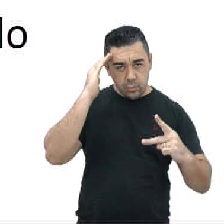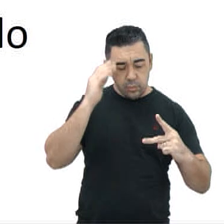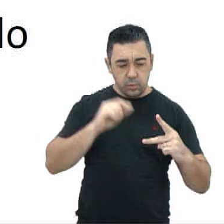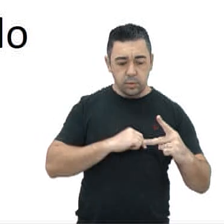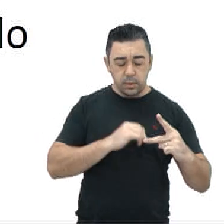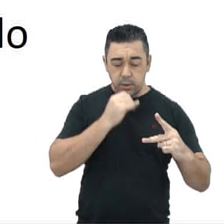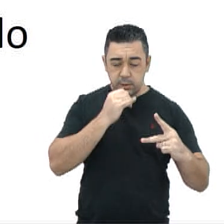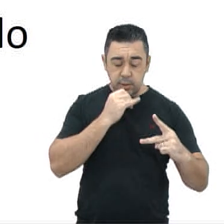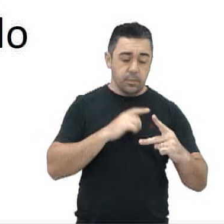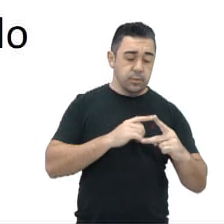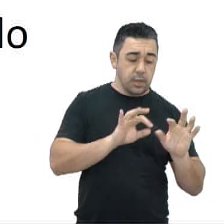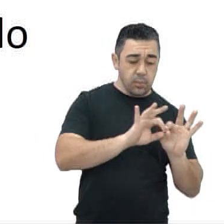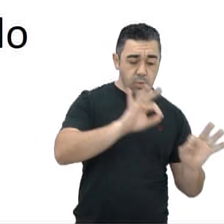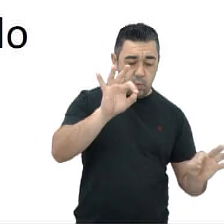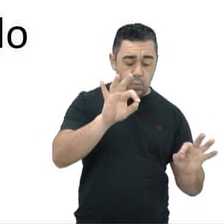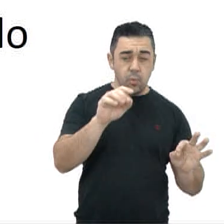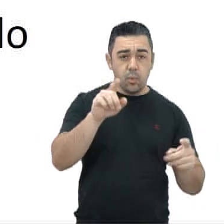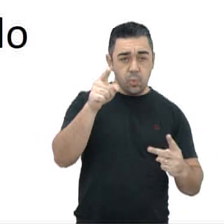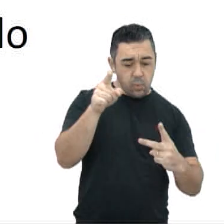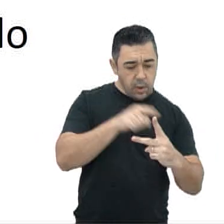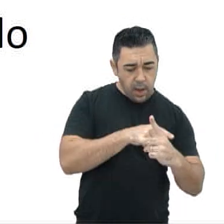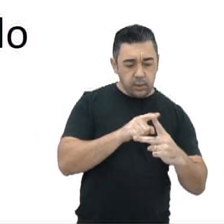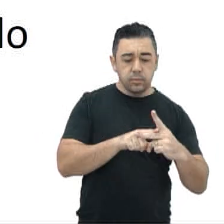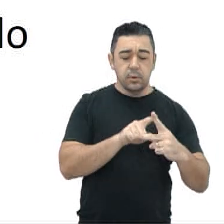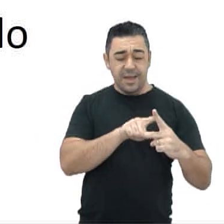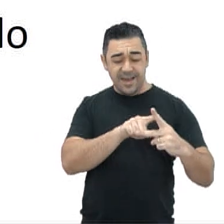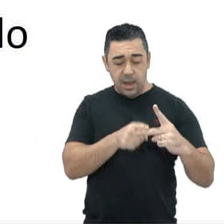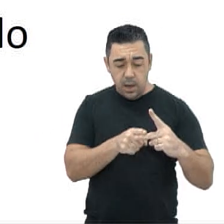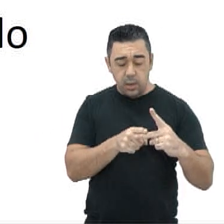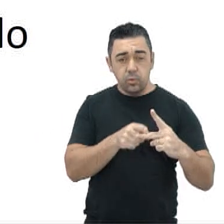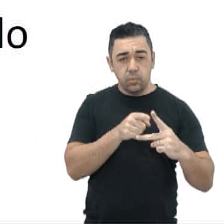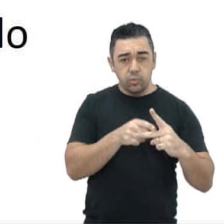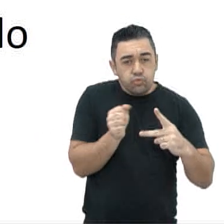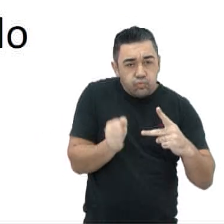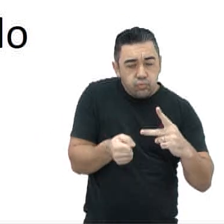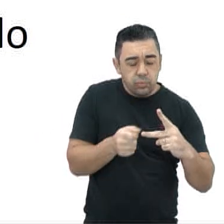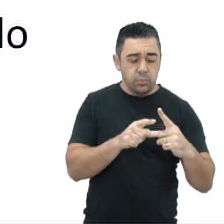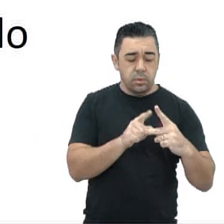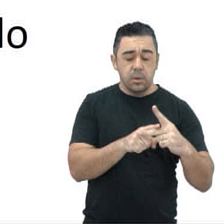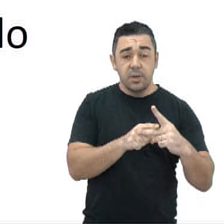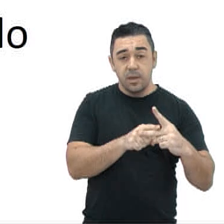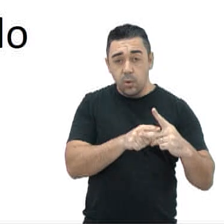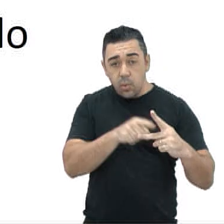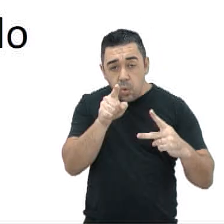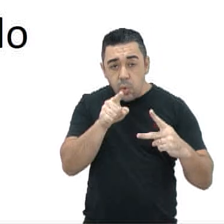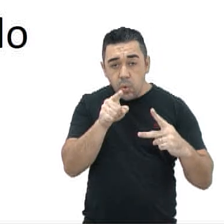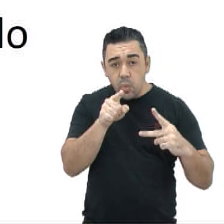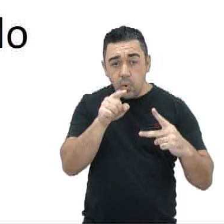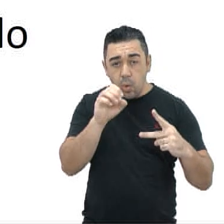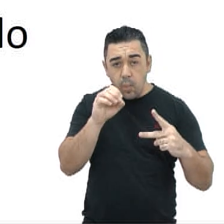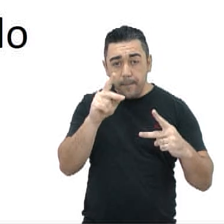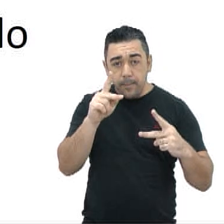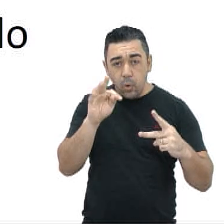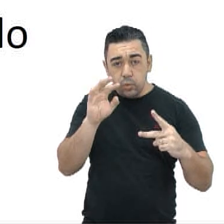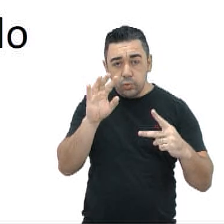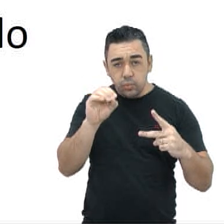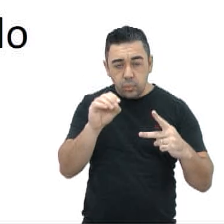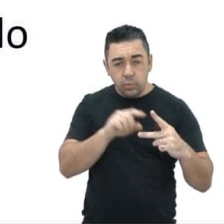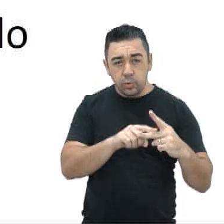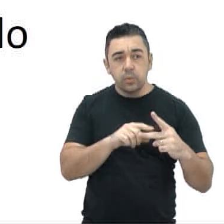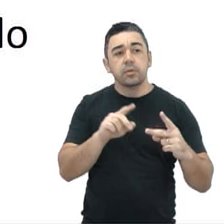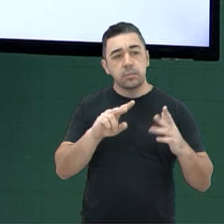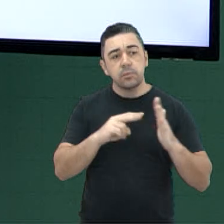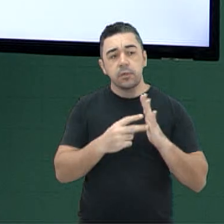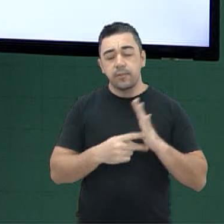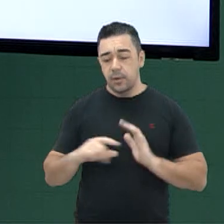possuem um lado, um ângulo adjacente e esse lado e o ângulo oposto a esse lado correspondente, então eles